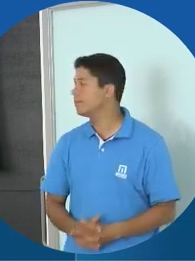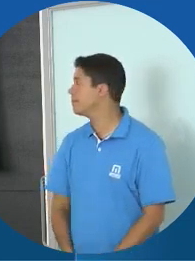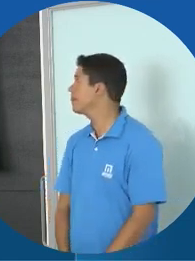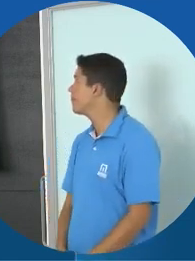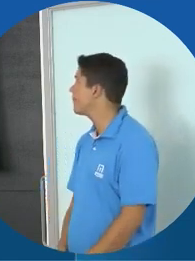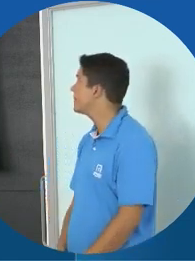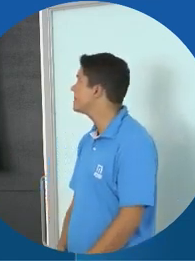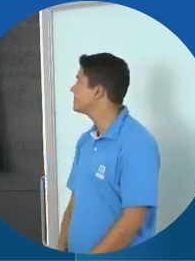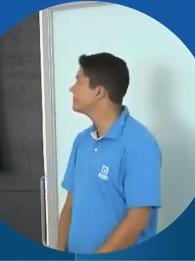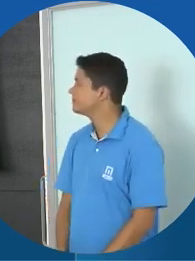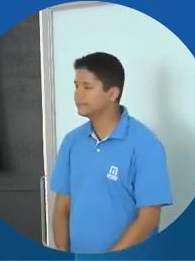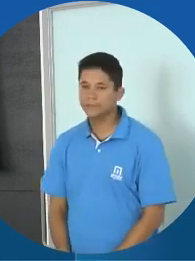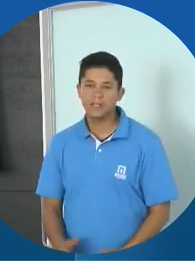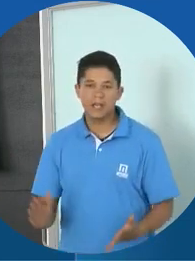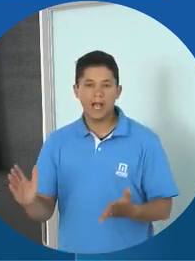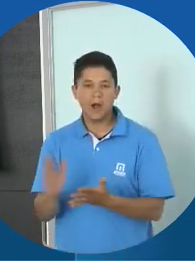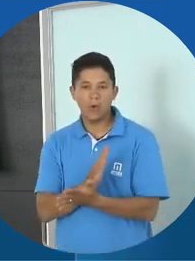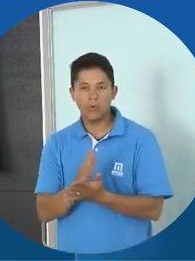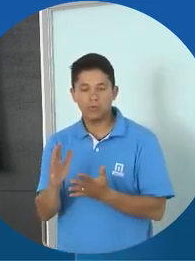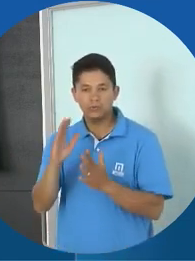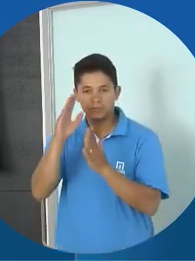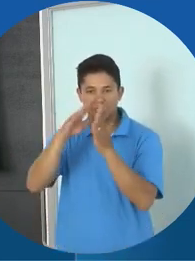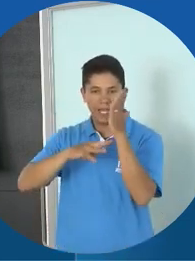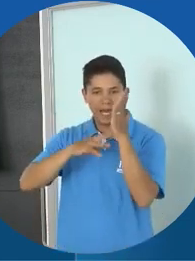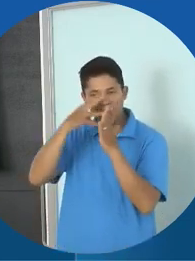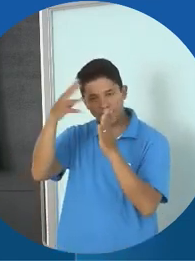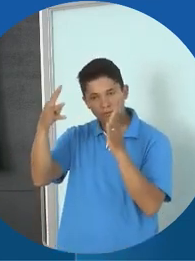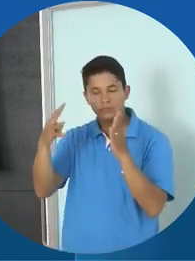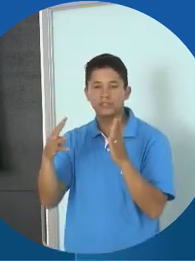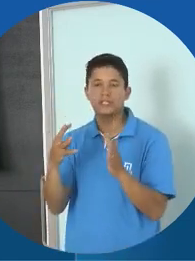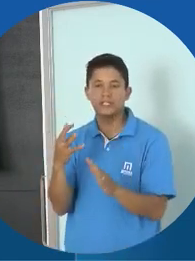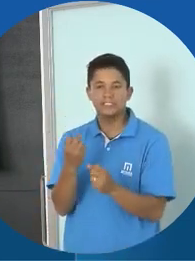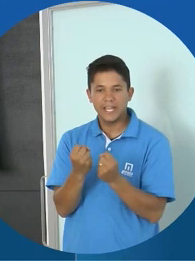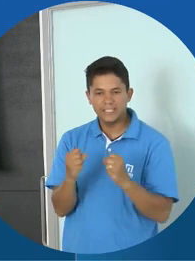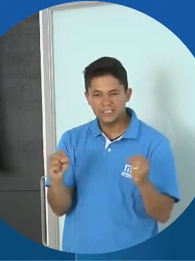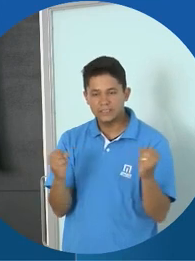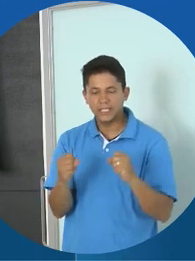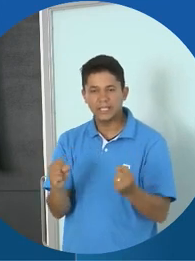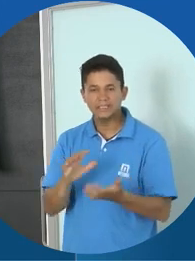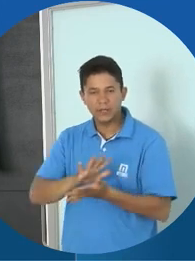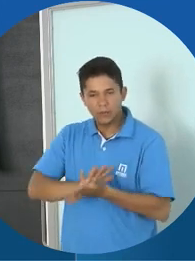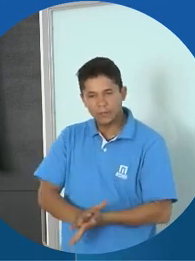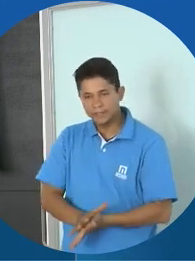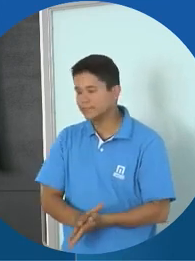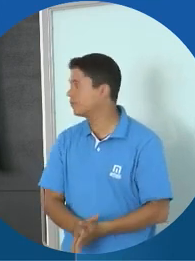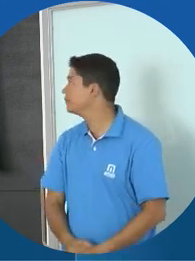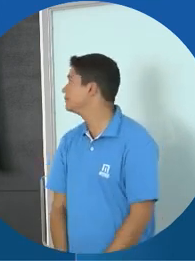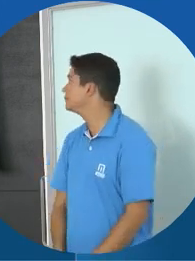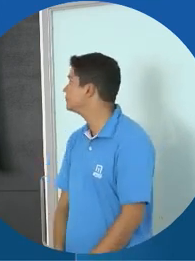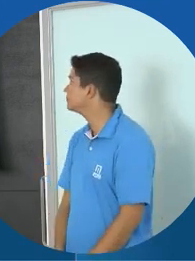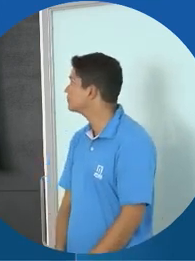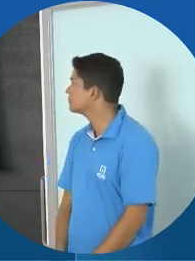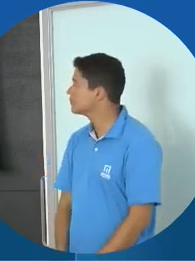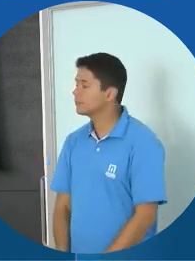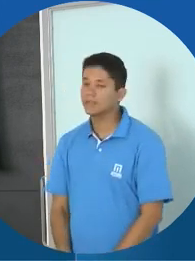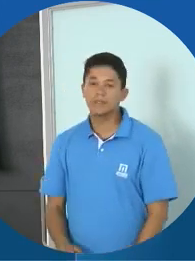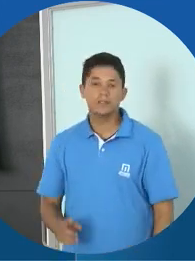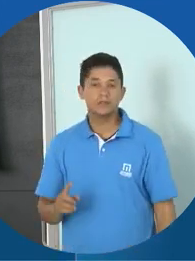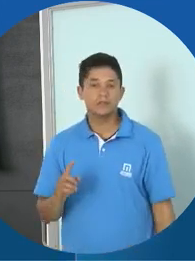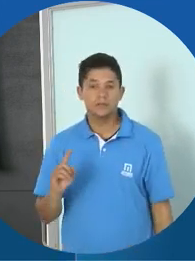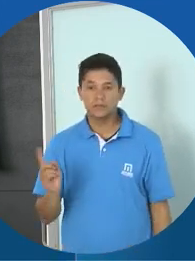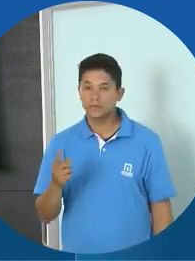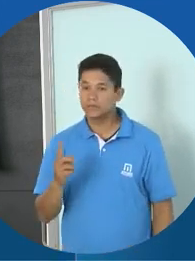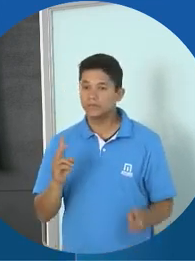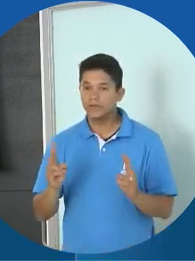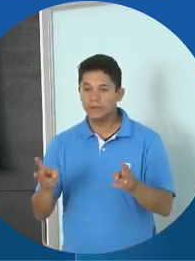Aqui nós mostramos mais alguns gráficos de resistência à compressão. Toda obra que nós vamos executar,